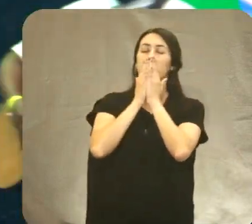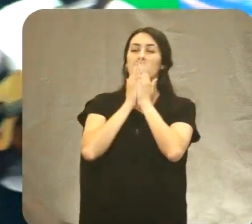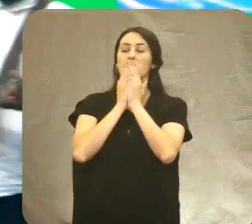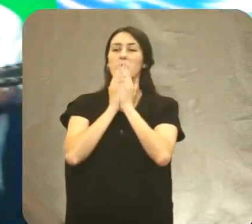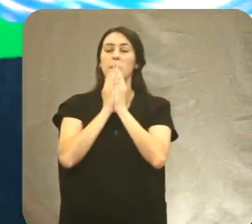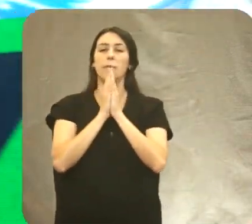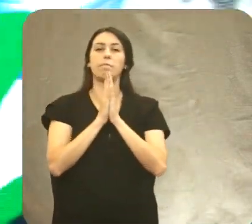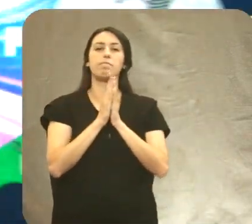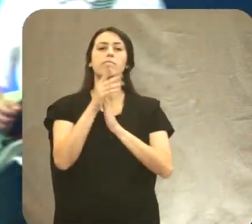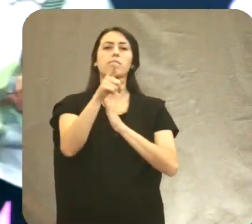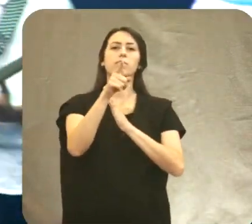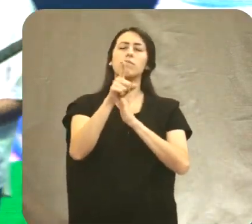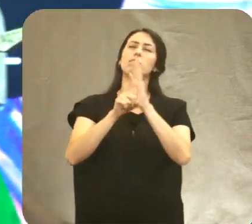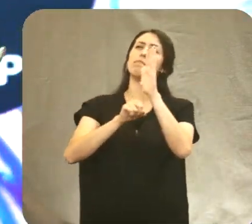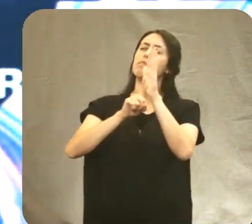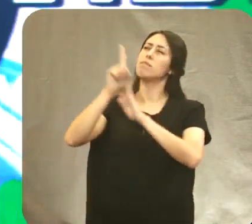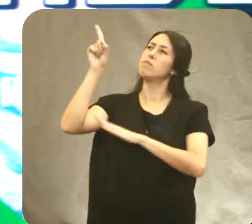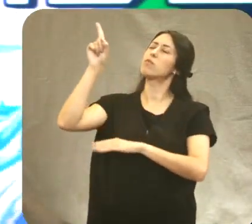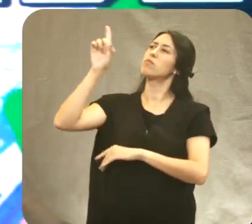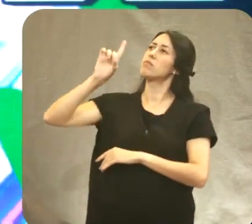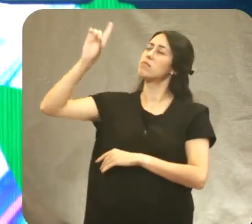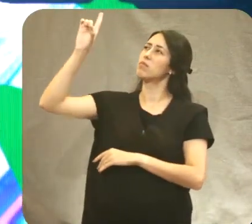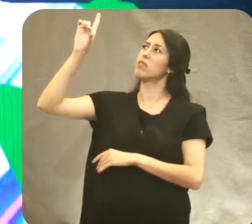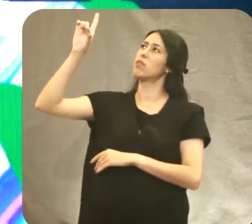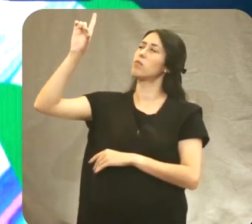Pergunte para Deus: Pai,